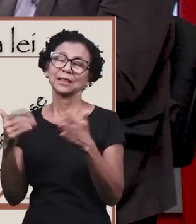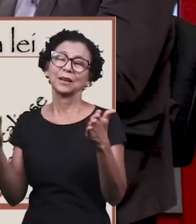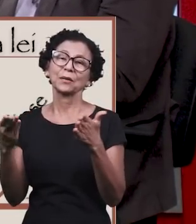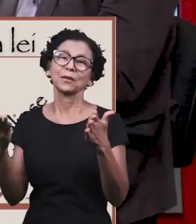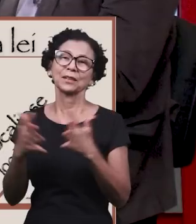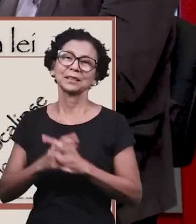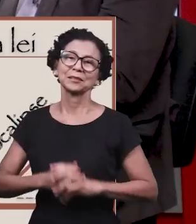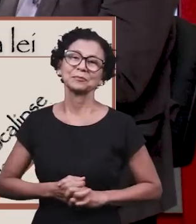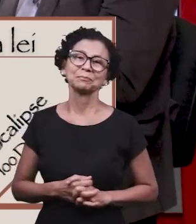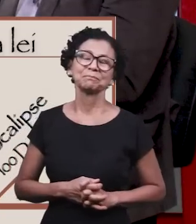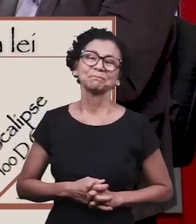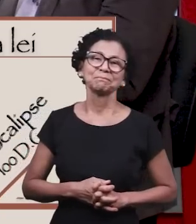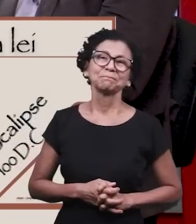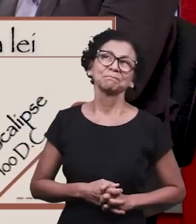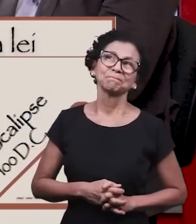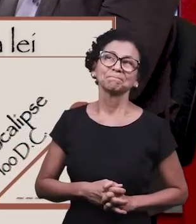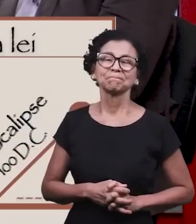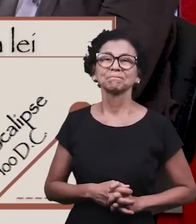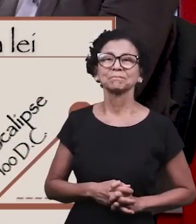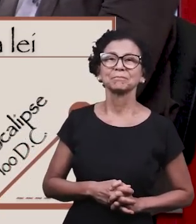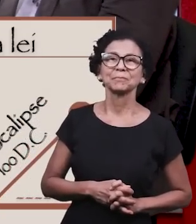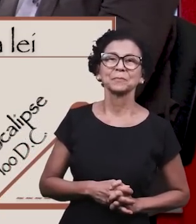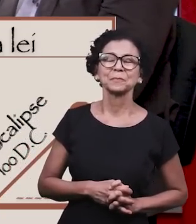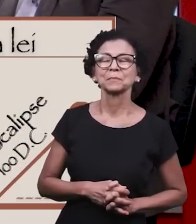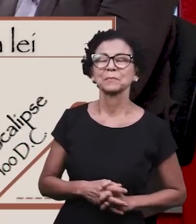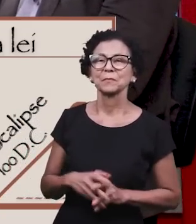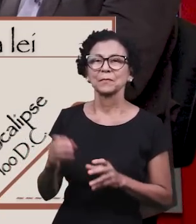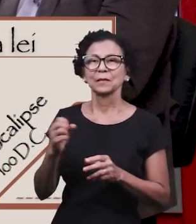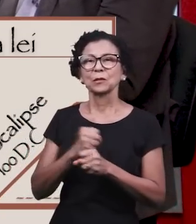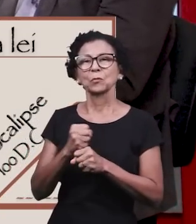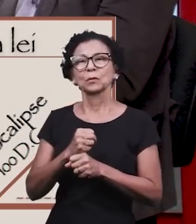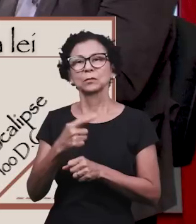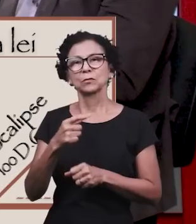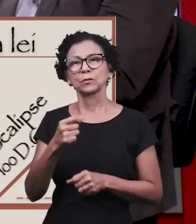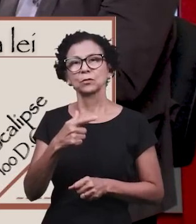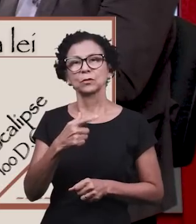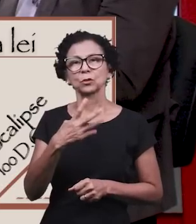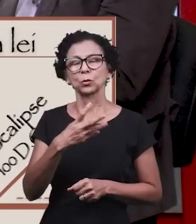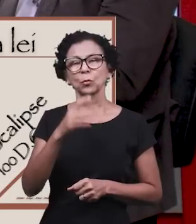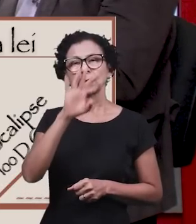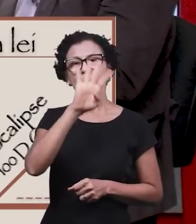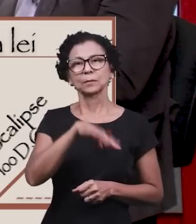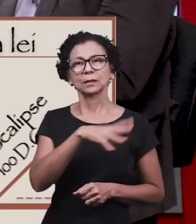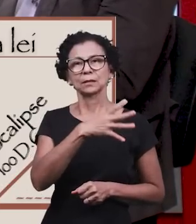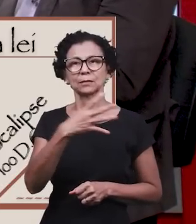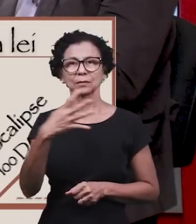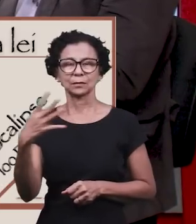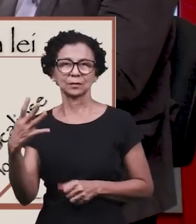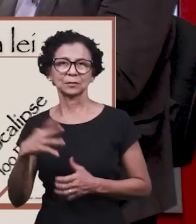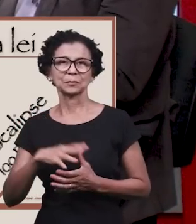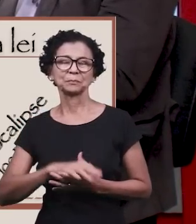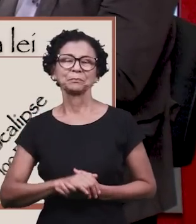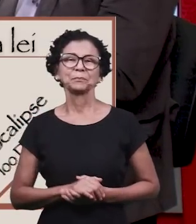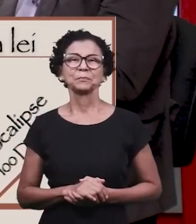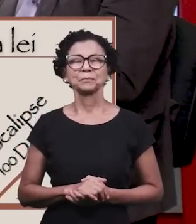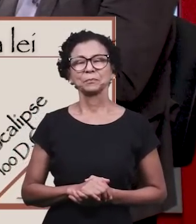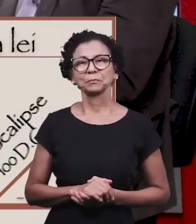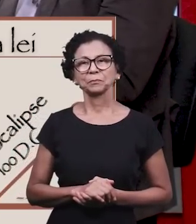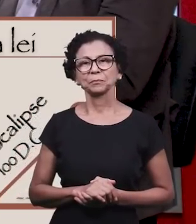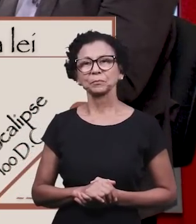anos antes do nascimento do Senhor Jesus Cristo, ela é de uma forma decrescente. Então nós temos